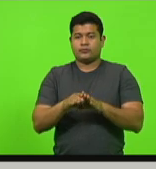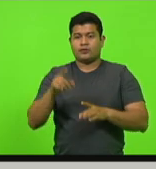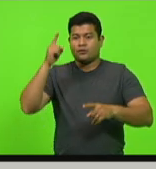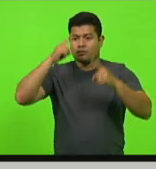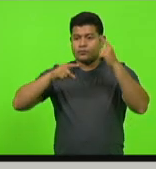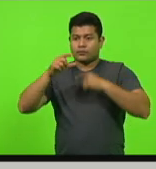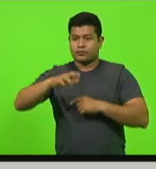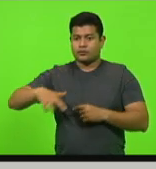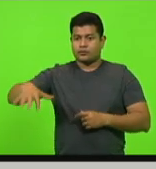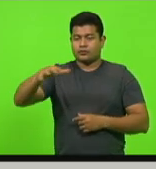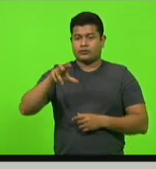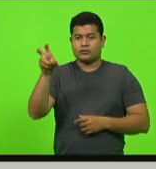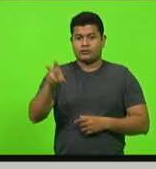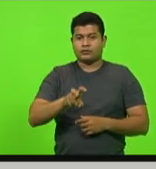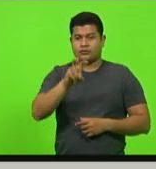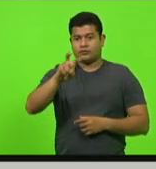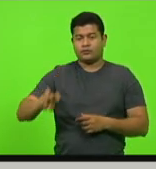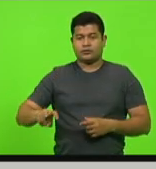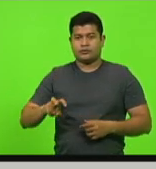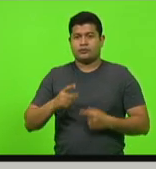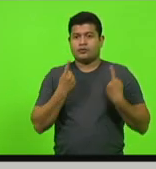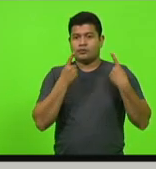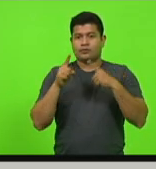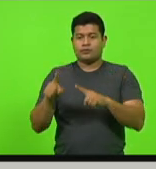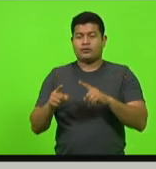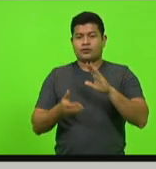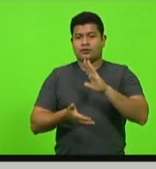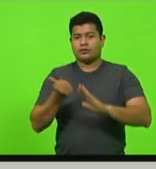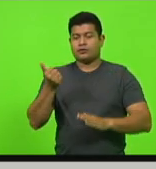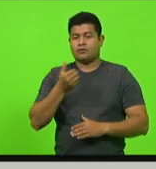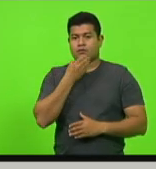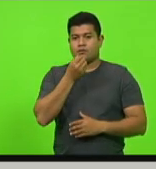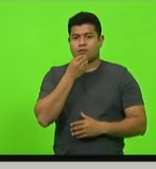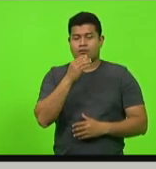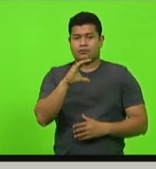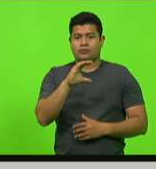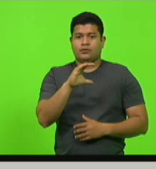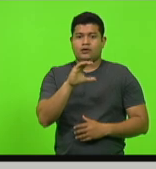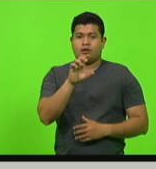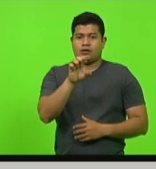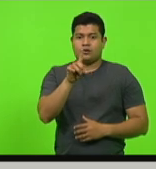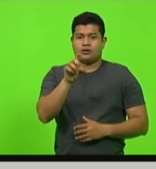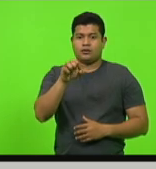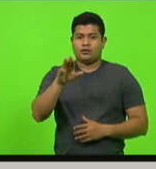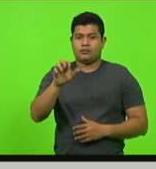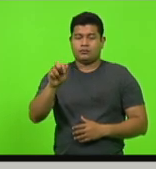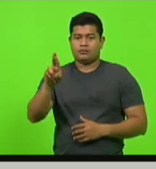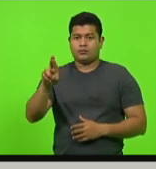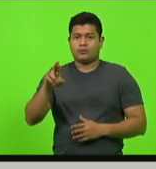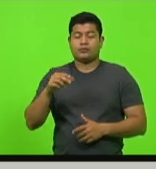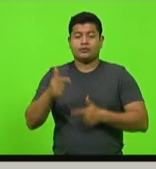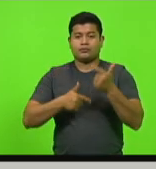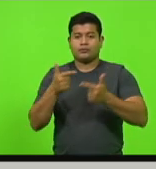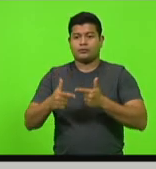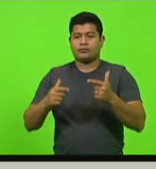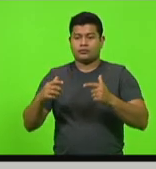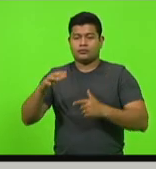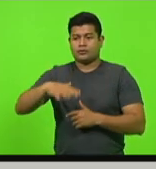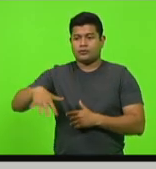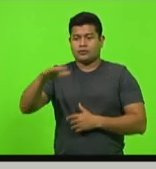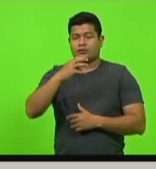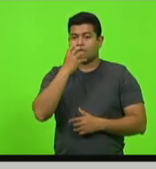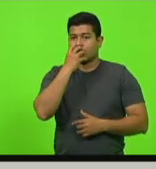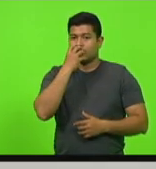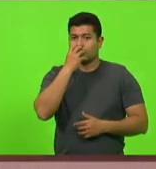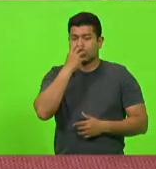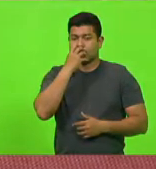Xanxerê, repúdio pela retirada do cabo Edmar Luiz da Silva da atividade desenvolvida no canil setorial de Xanxerê.